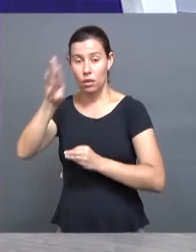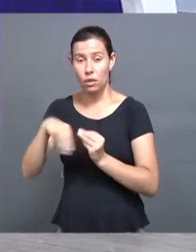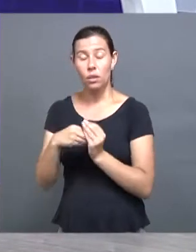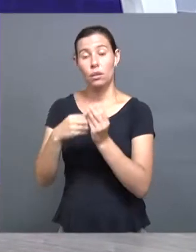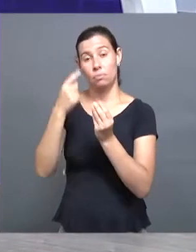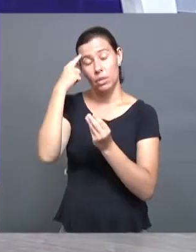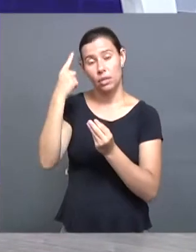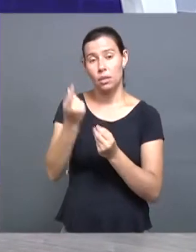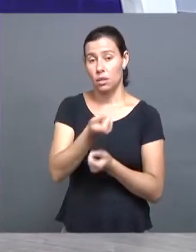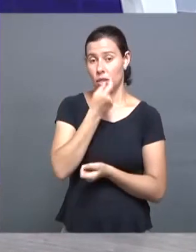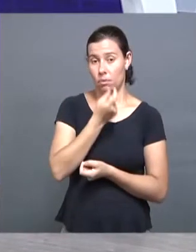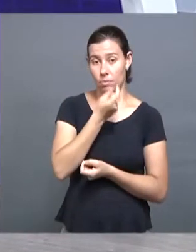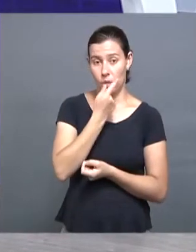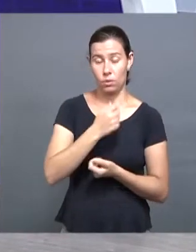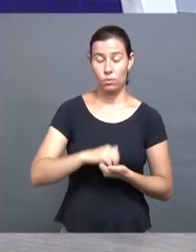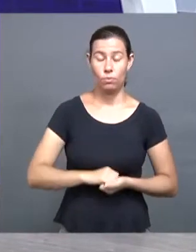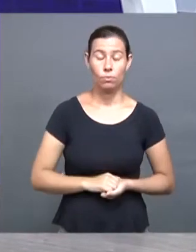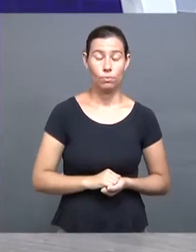sobre medicamentos,